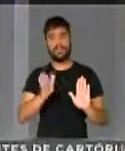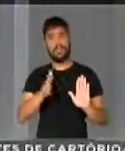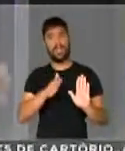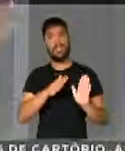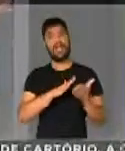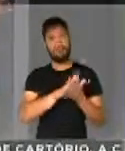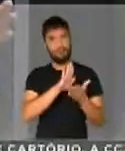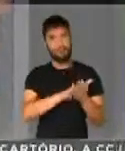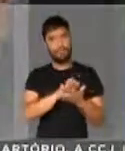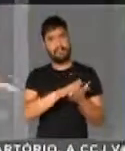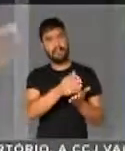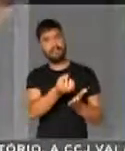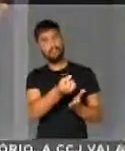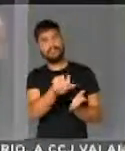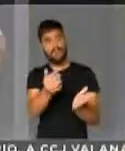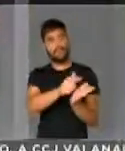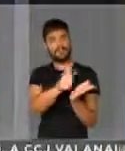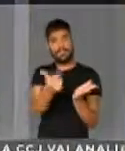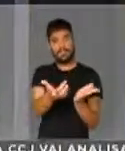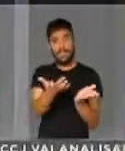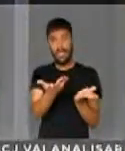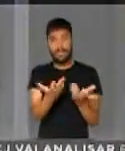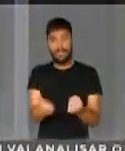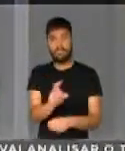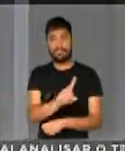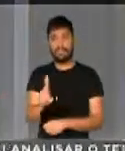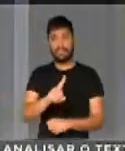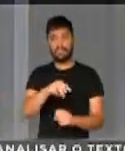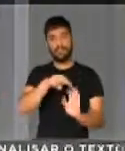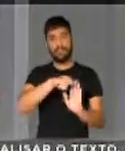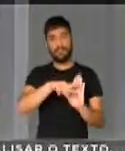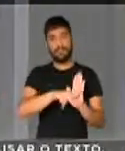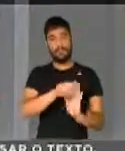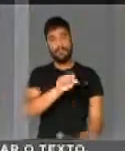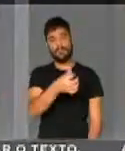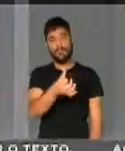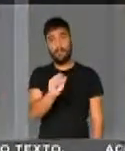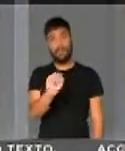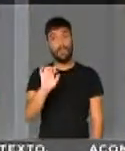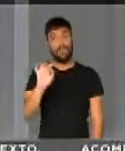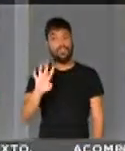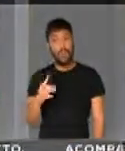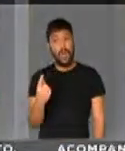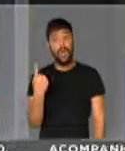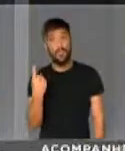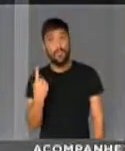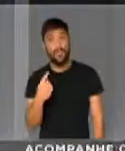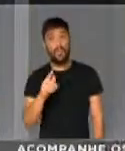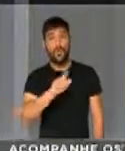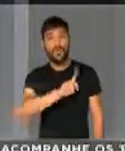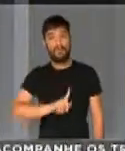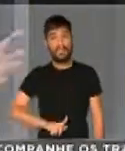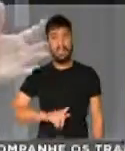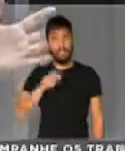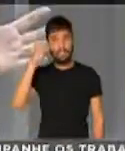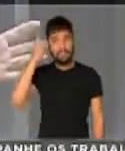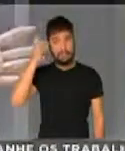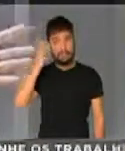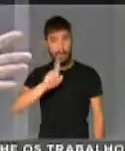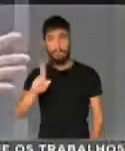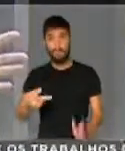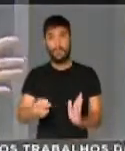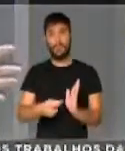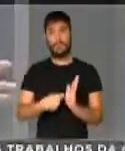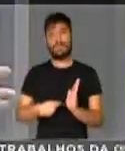do Brasil, dizendo não à MP 868, salvo engano, somente o governador de São Paulo não assinou, que é um